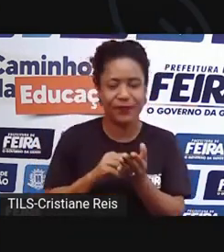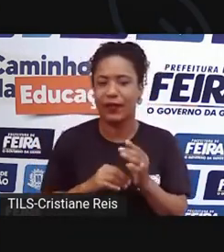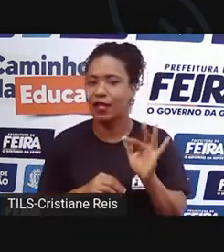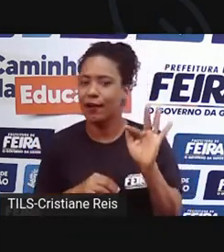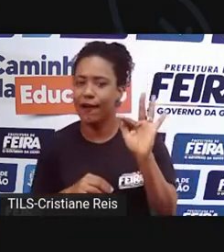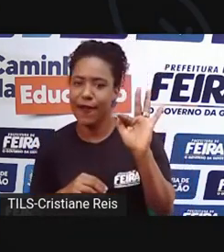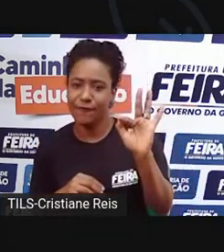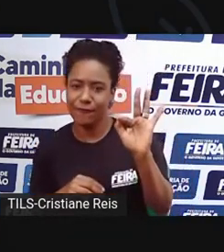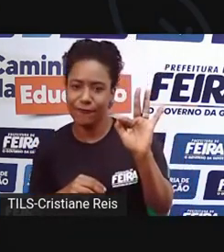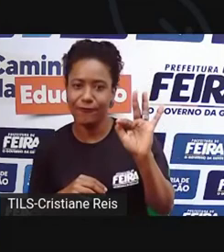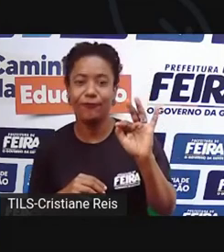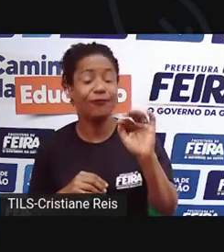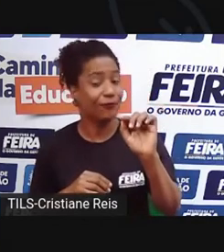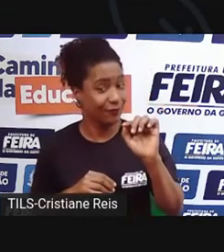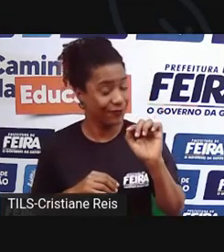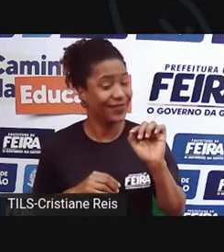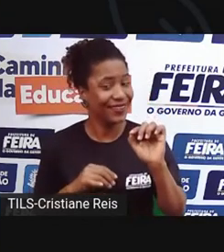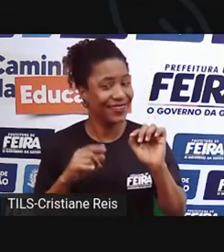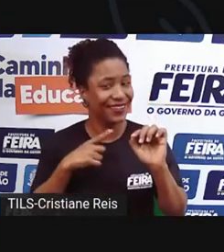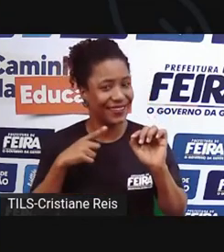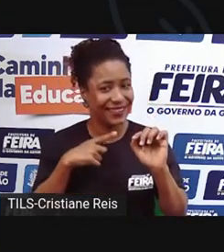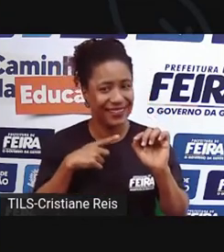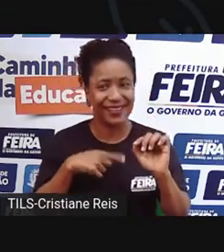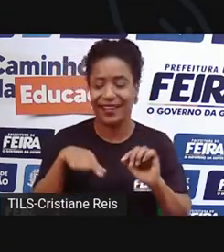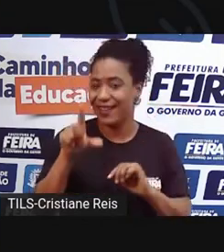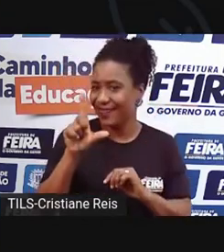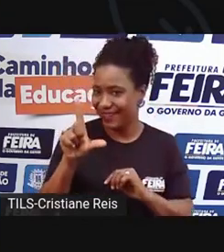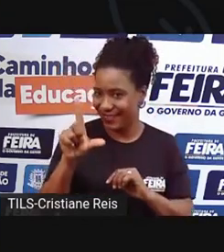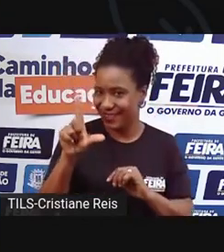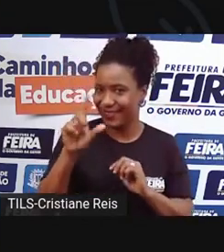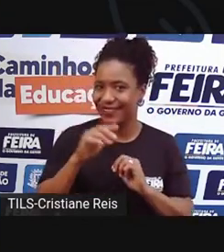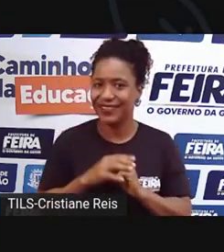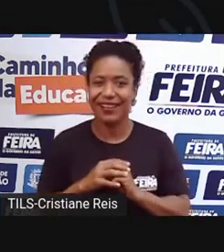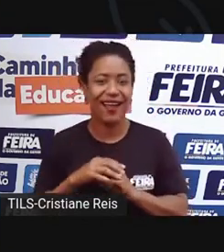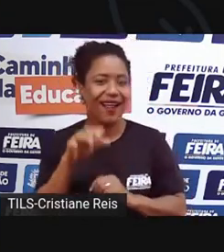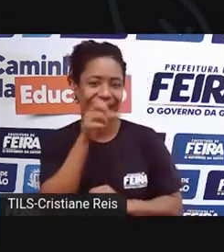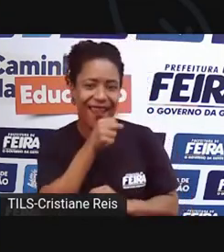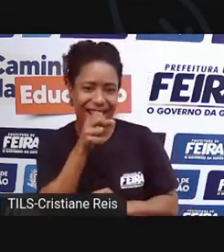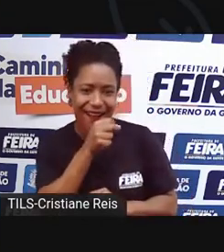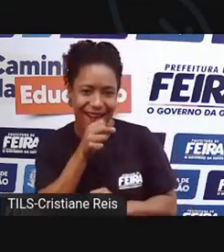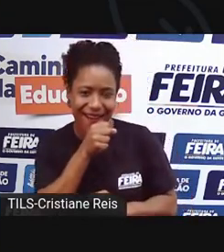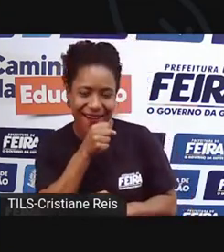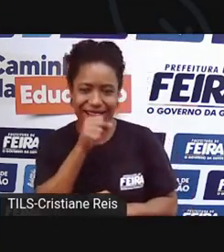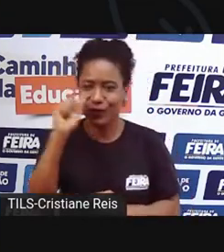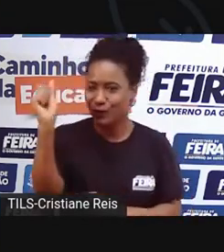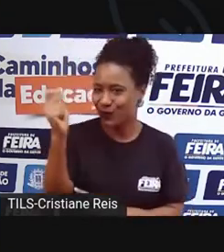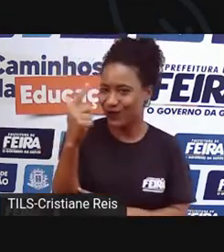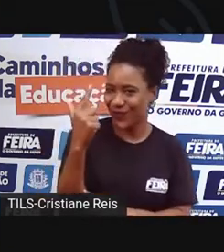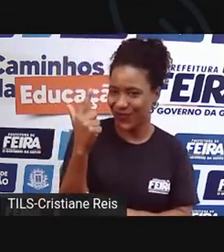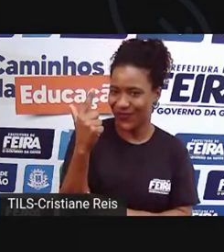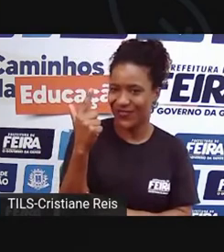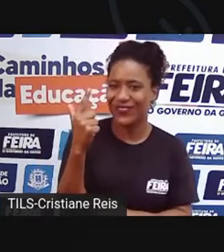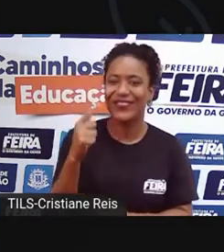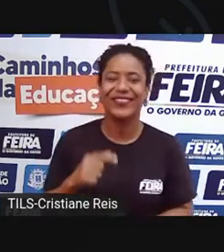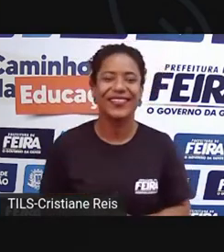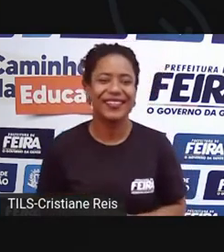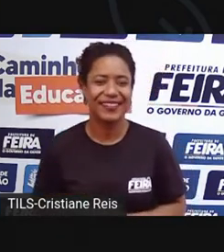S e a letra L. Está faltando agora a laranja e o sol.